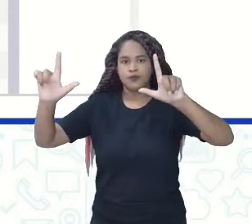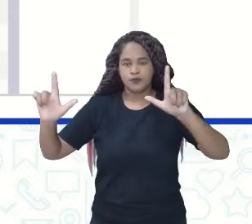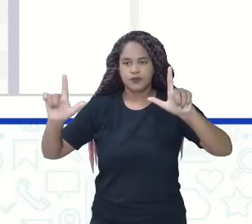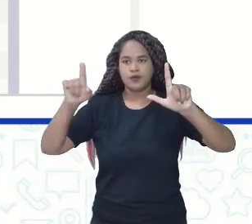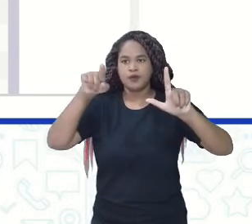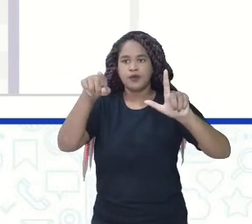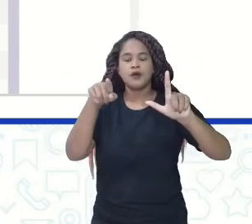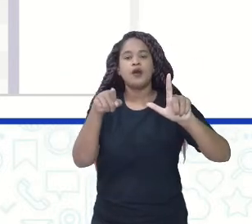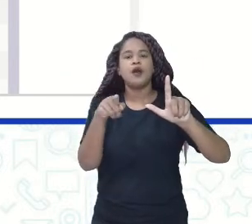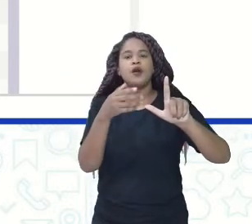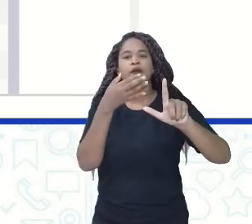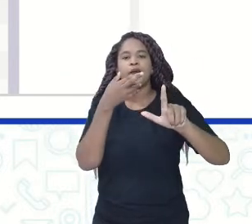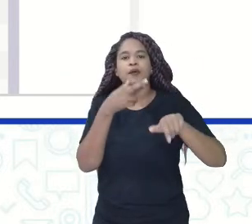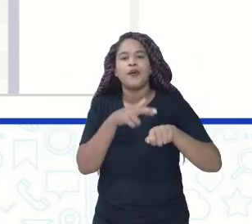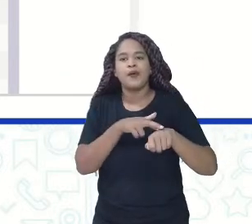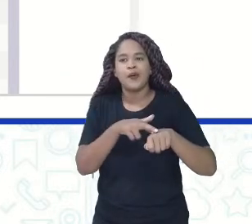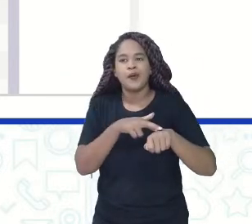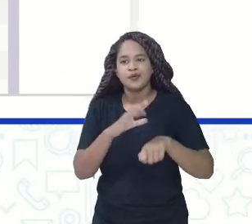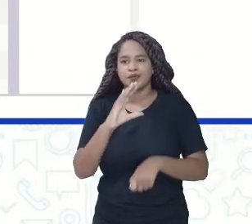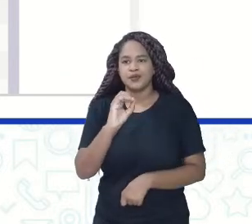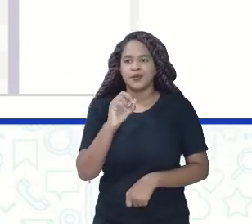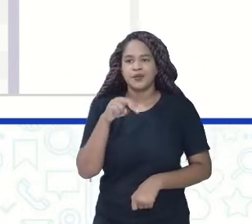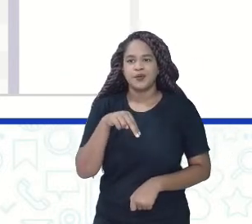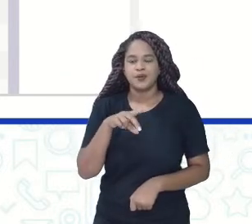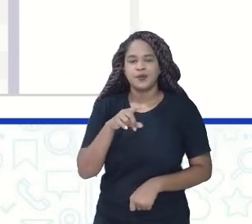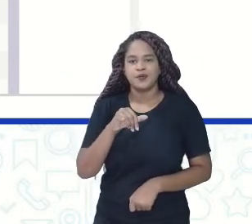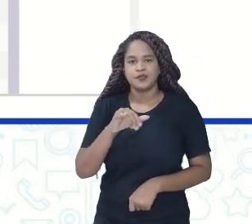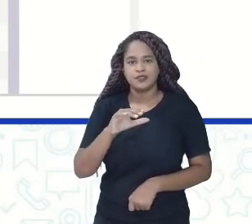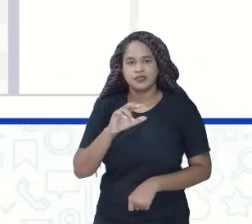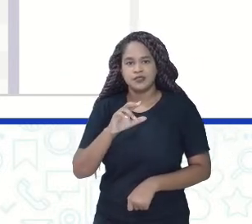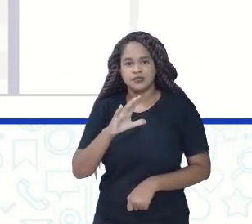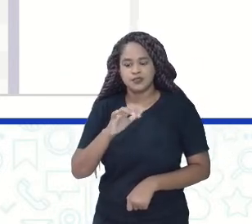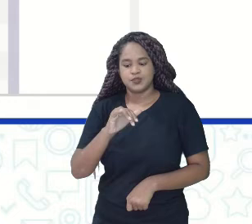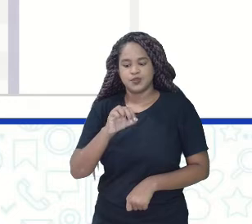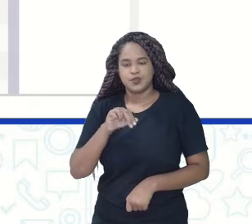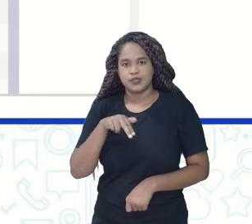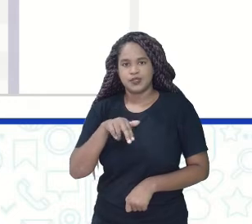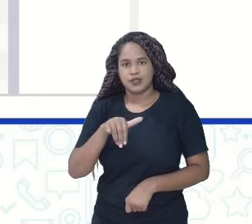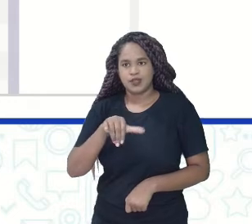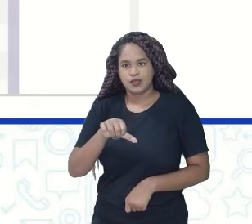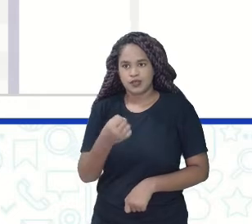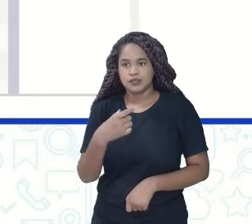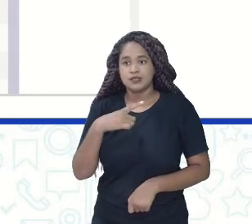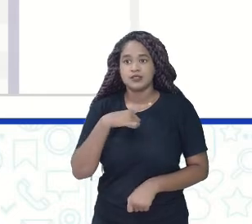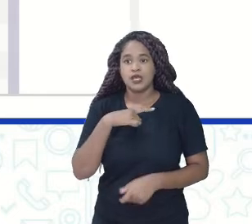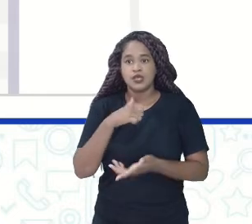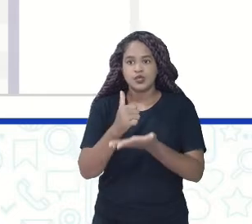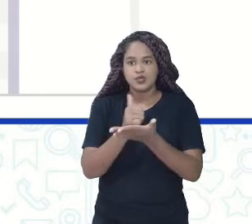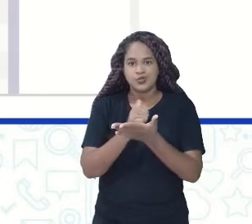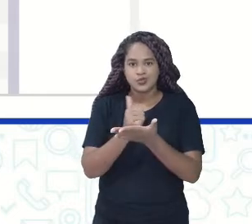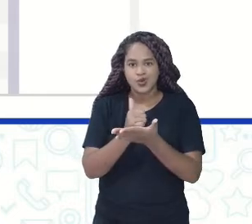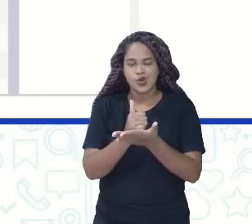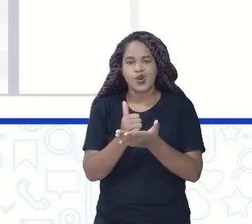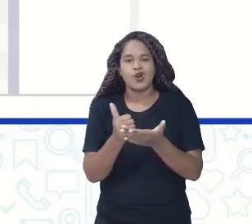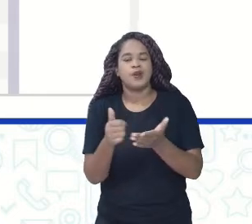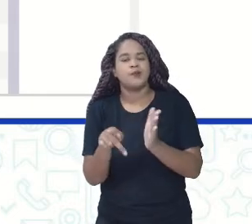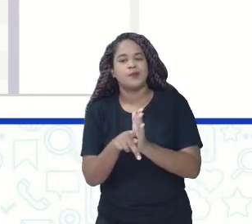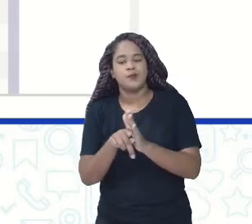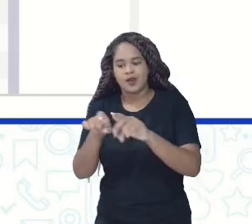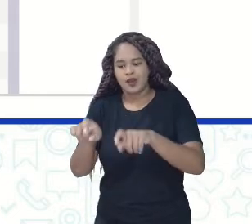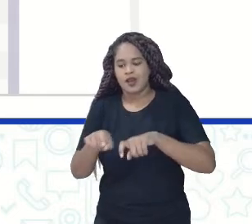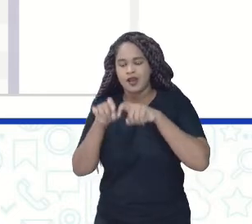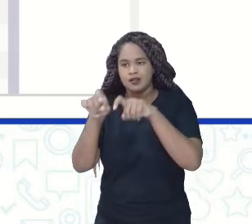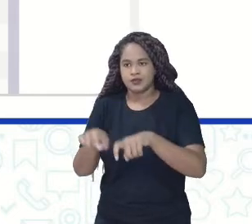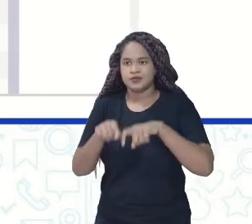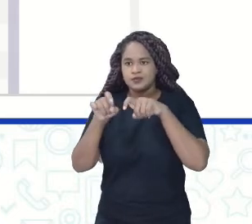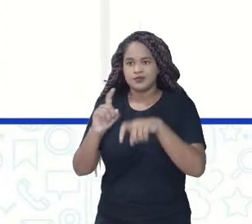barrinha roxa, tá certo? E aí a gente vai verificar o joguinho do agricultor, ó, o while loops com o agricultor. Então,